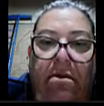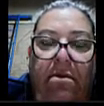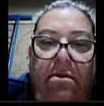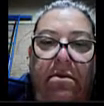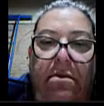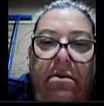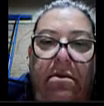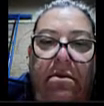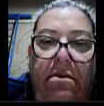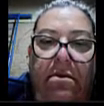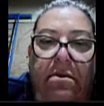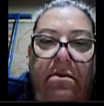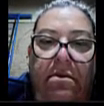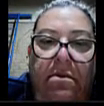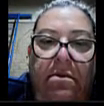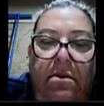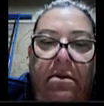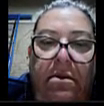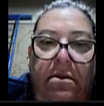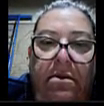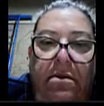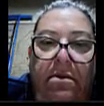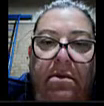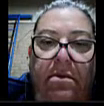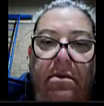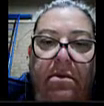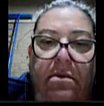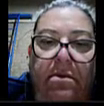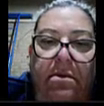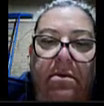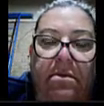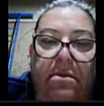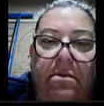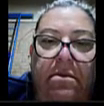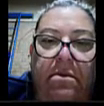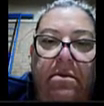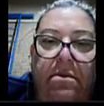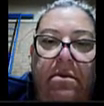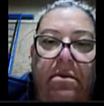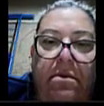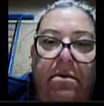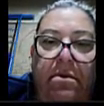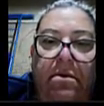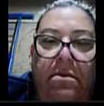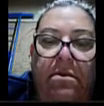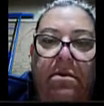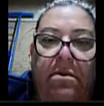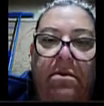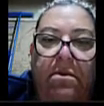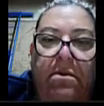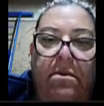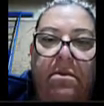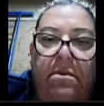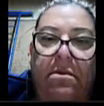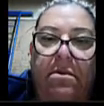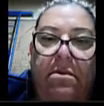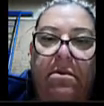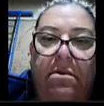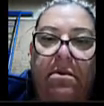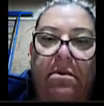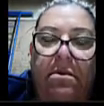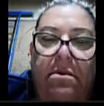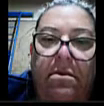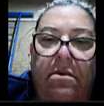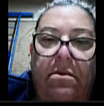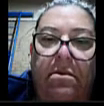e ela também acaba descobrindo outras habilidades, outros potenciais. E o João presta atenção também a um menino que tem